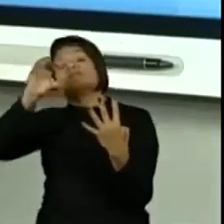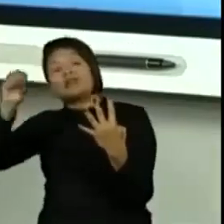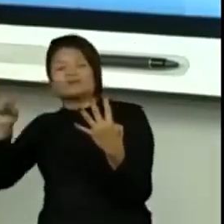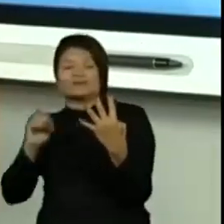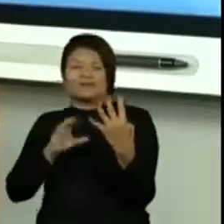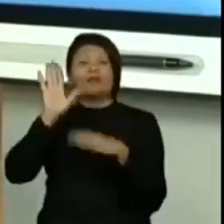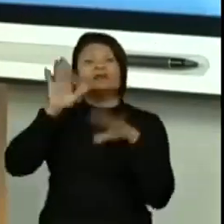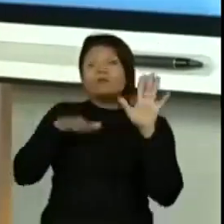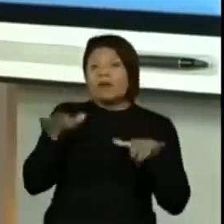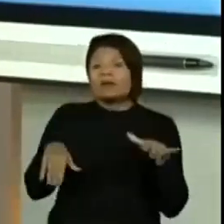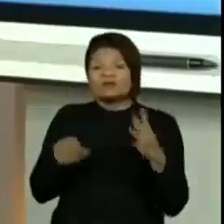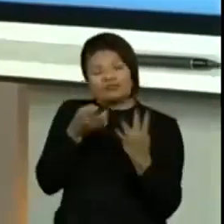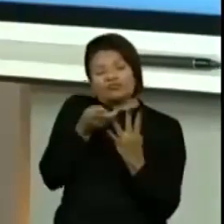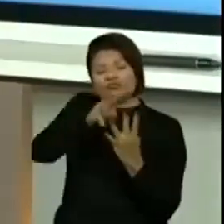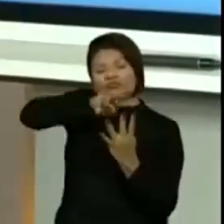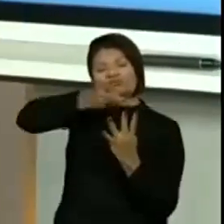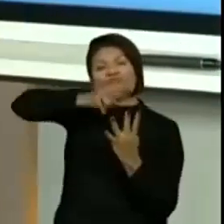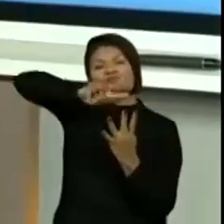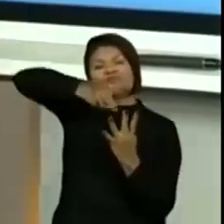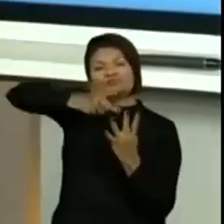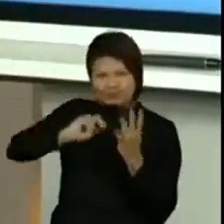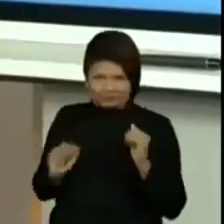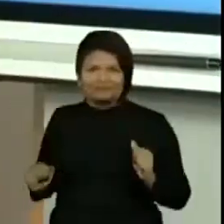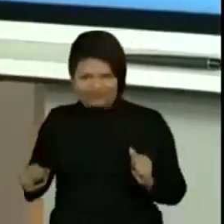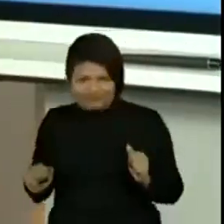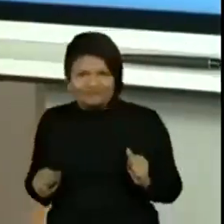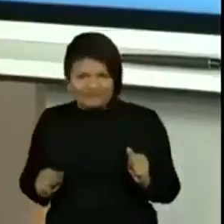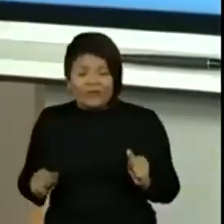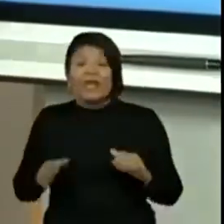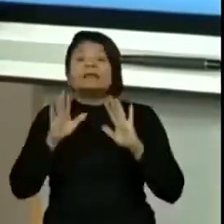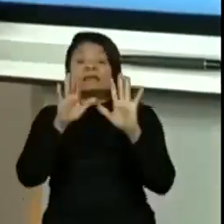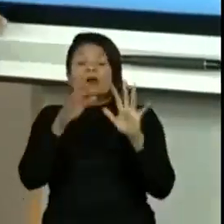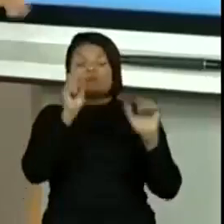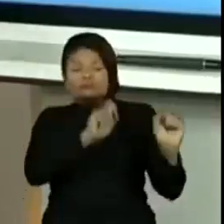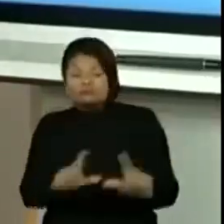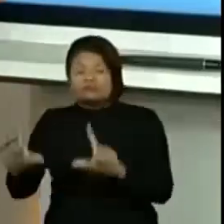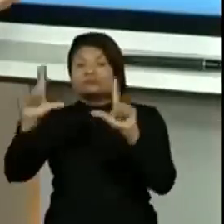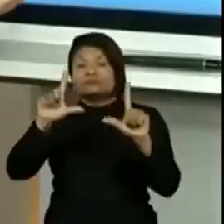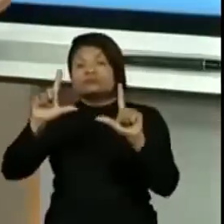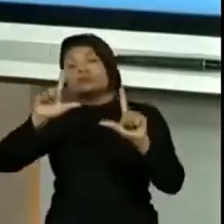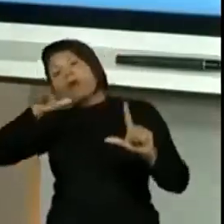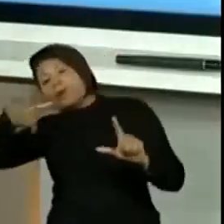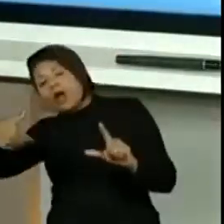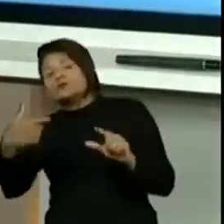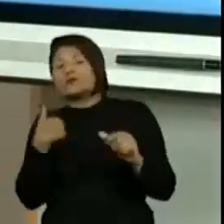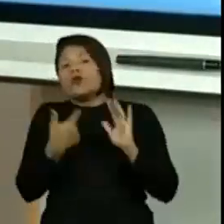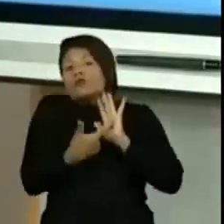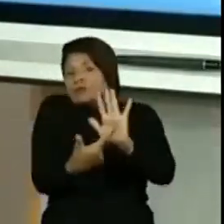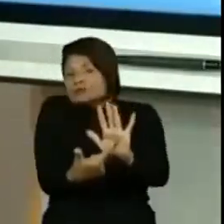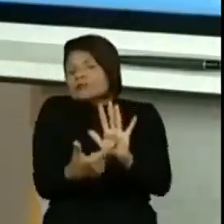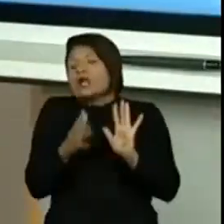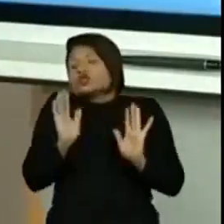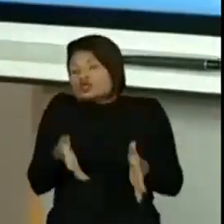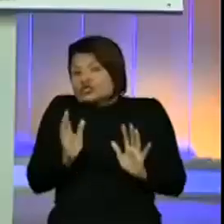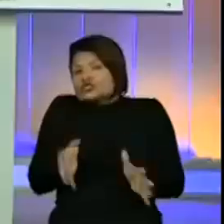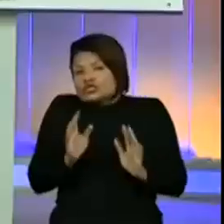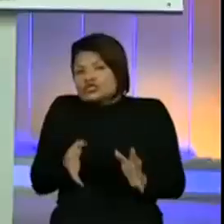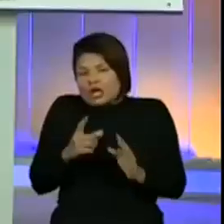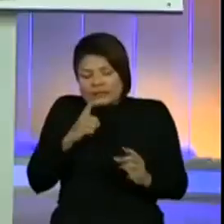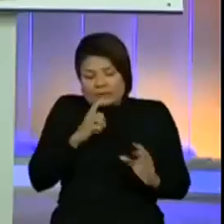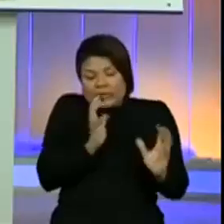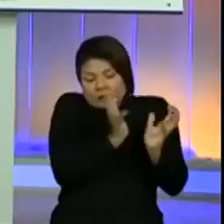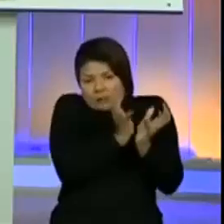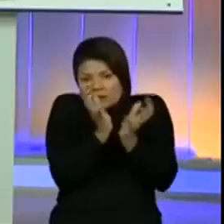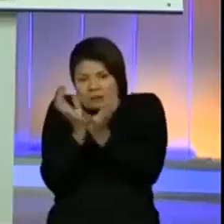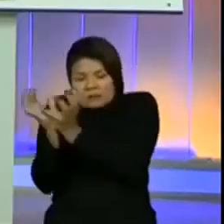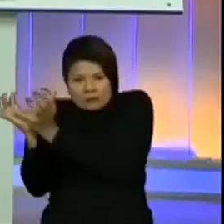vamos explorar um pouquinho mais no próximo slide. Só lembrando que ele é formado, como eu já adiantei, por classes e